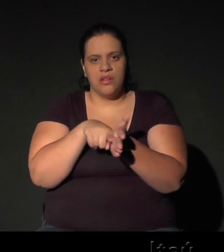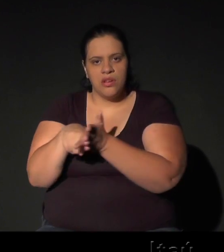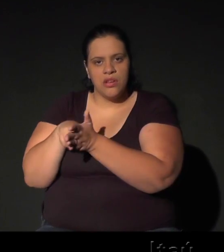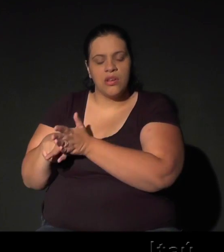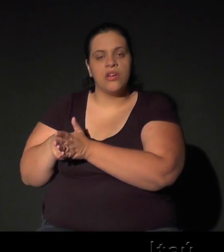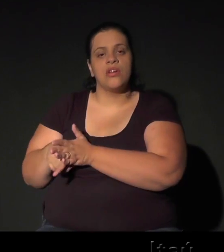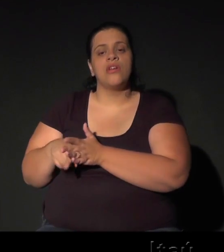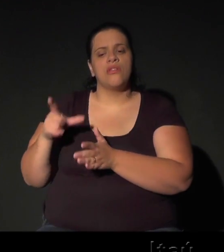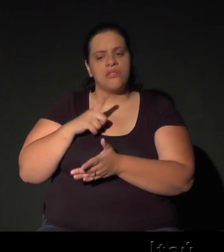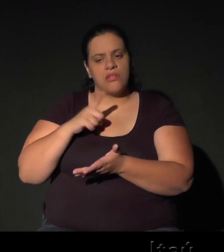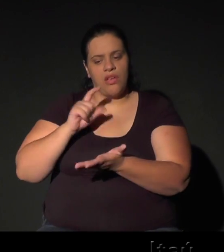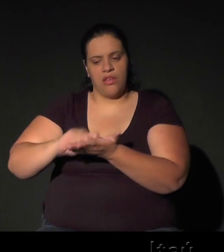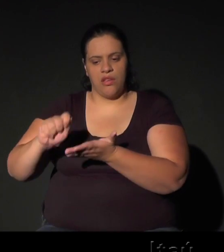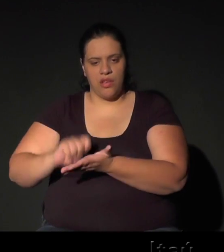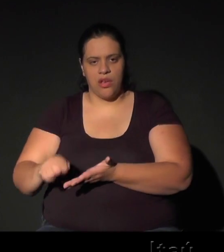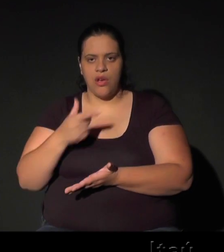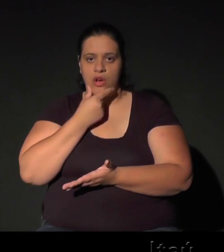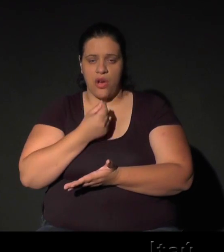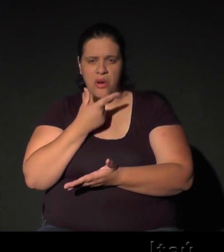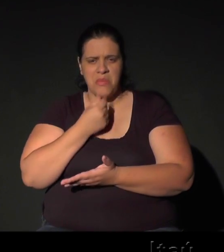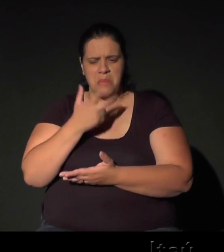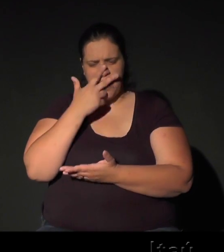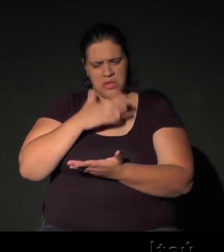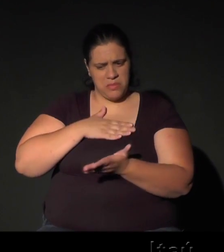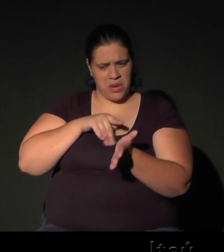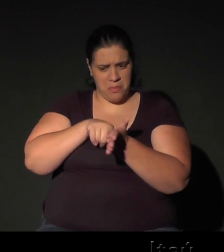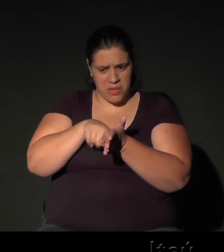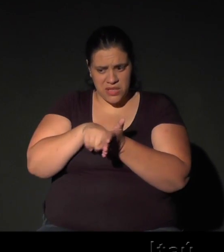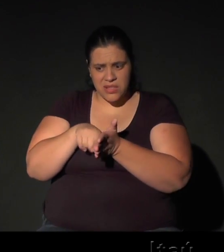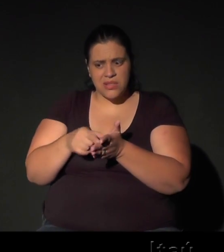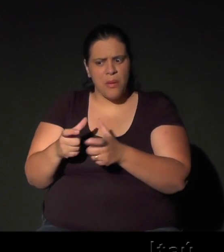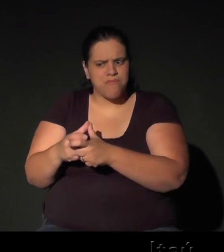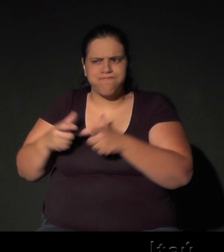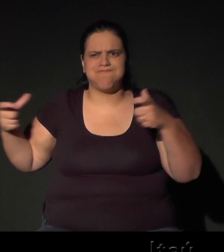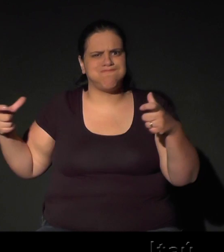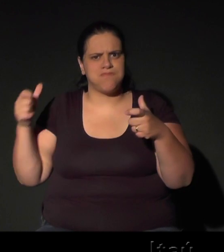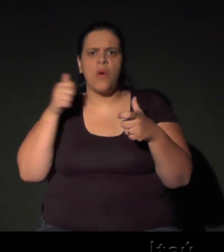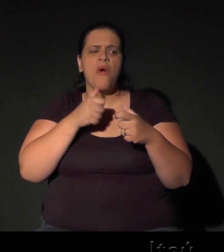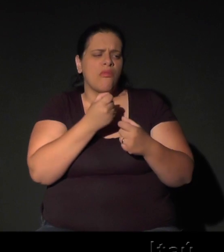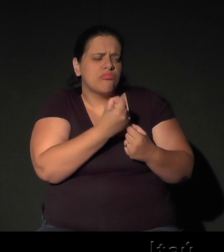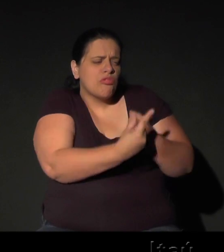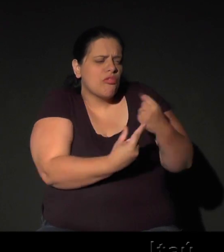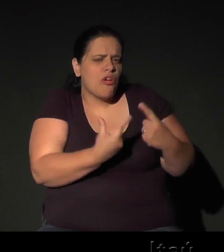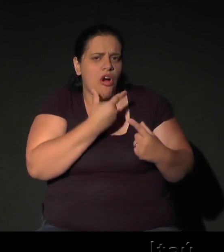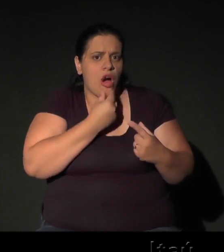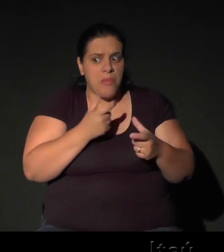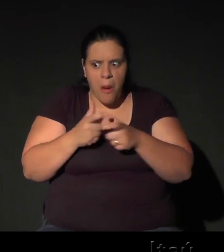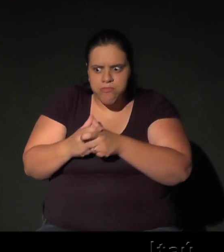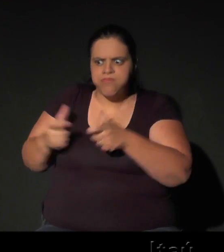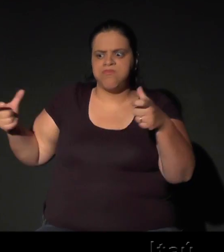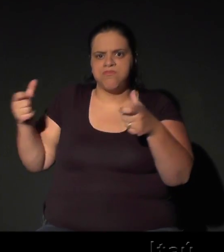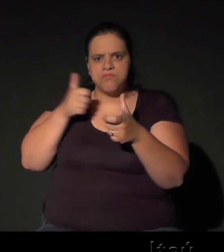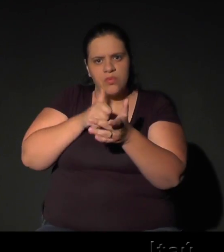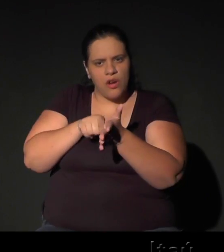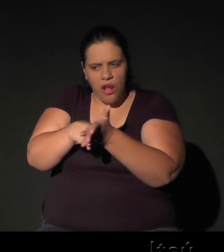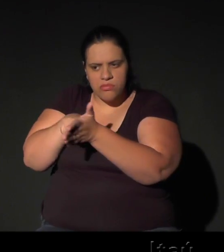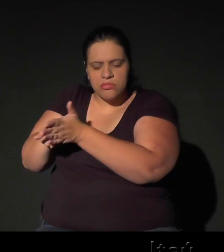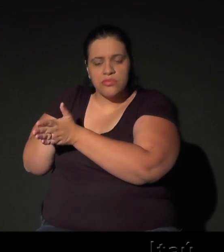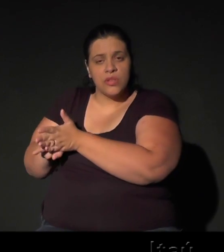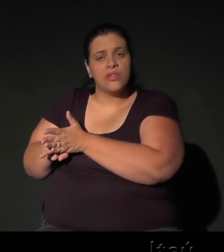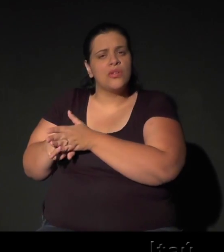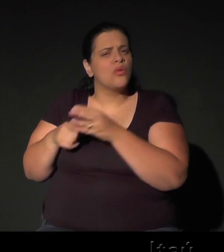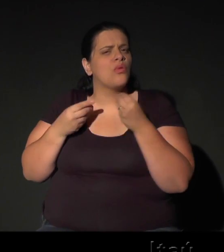tem autores homens mas a minha pesquisa acho que 85 por C no eh de mulheres autoras o quanto